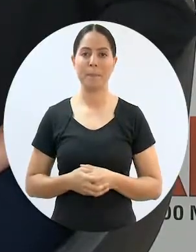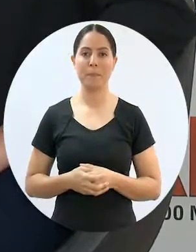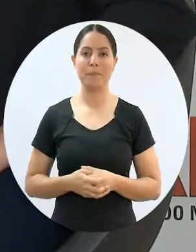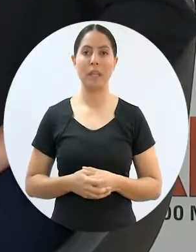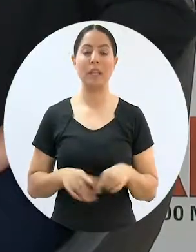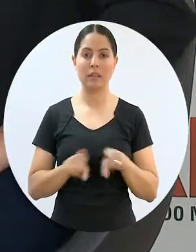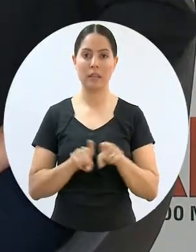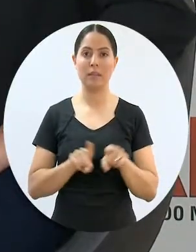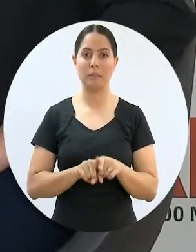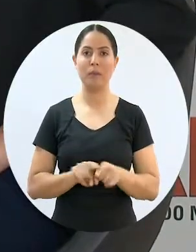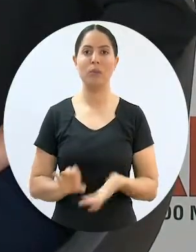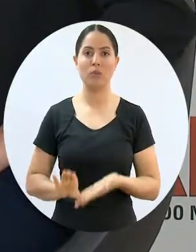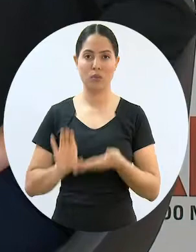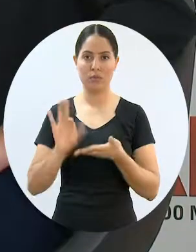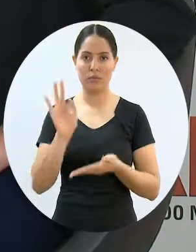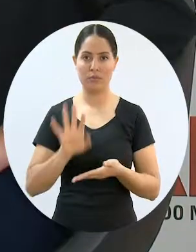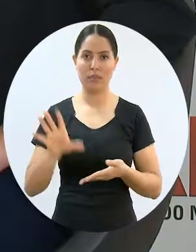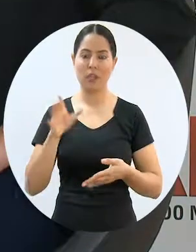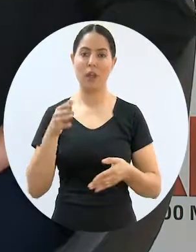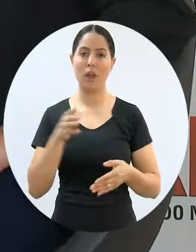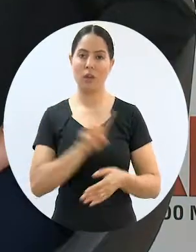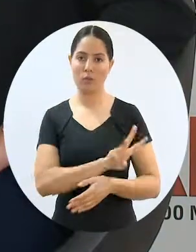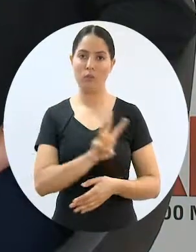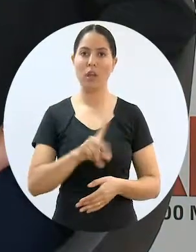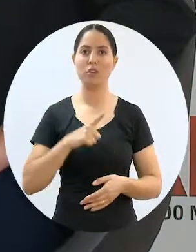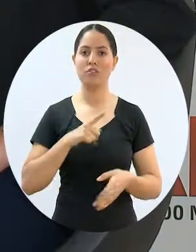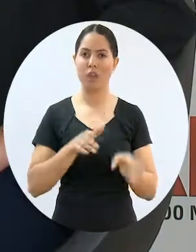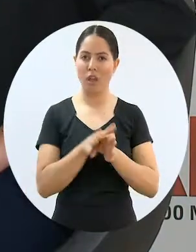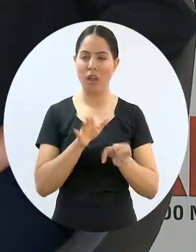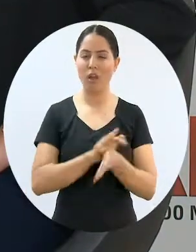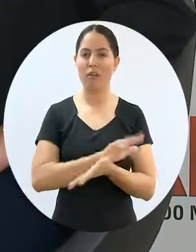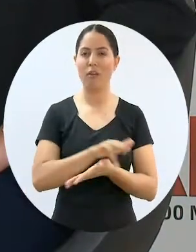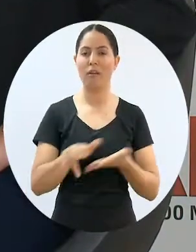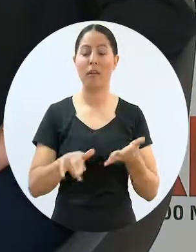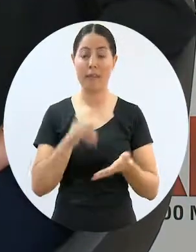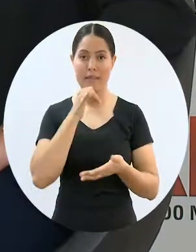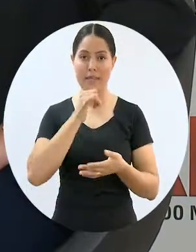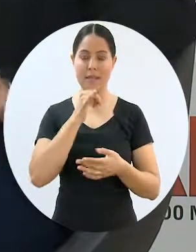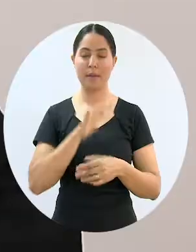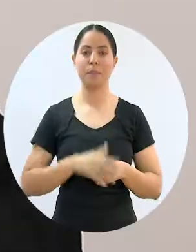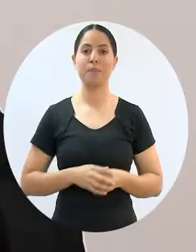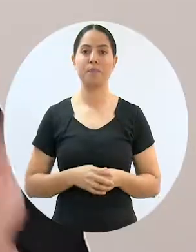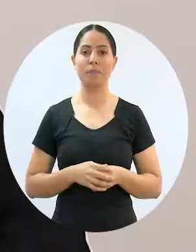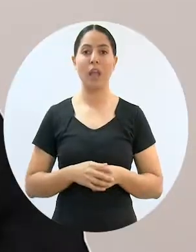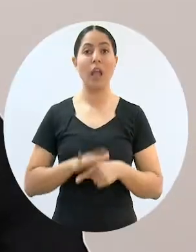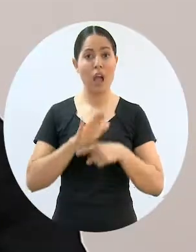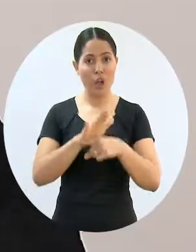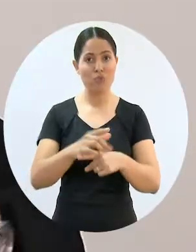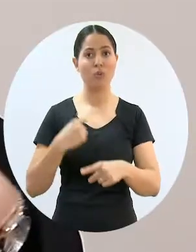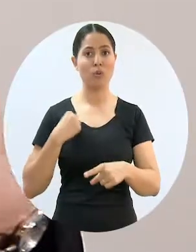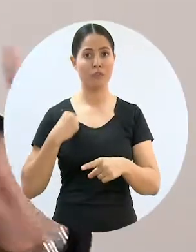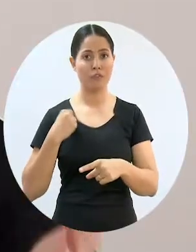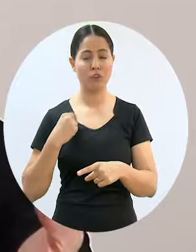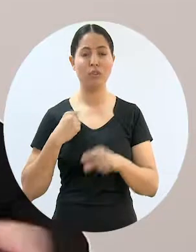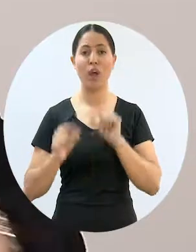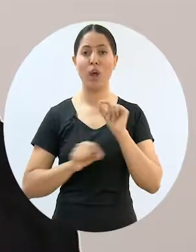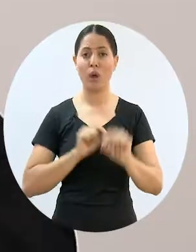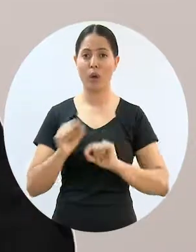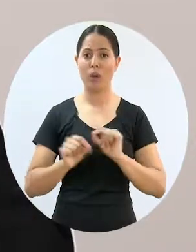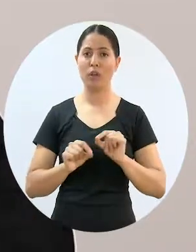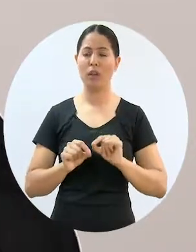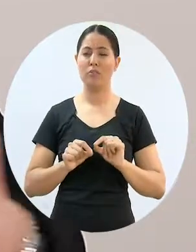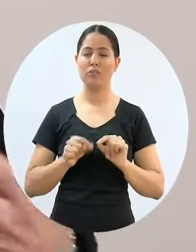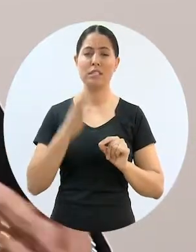algumas orientações. Isso, no caso específico da ajuda voluntária, é procurar a Defesa Civil do